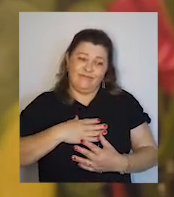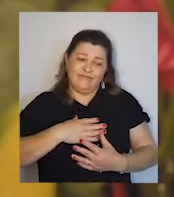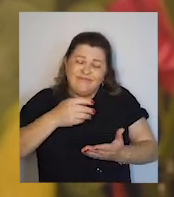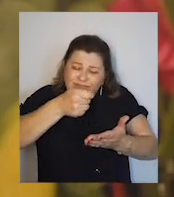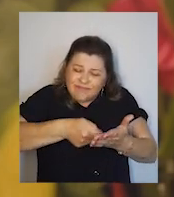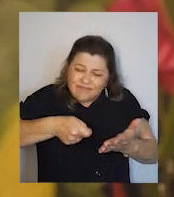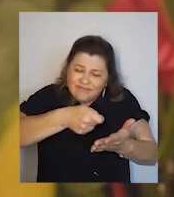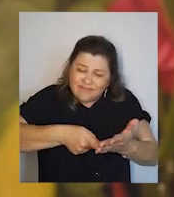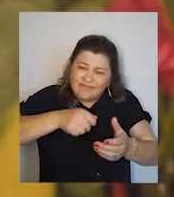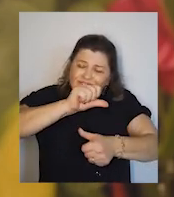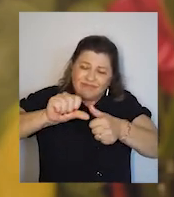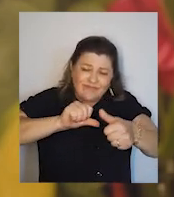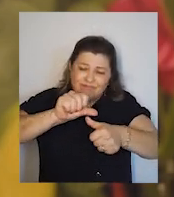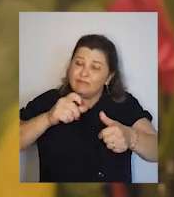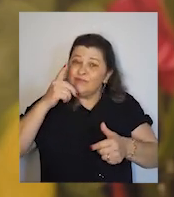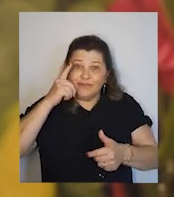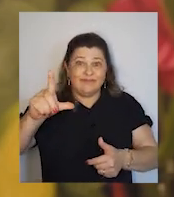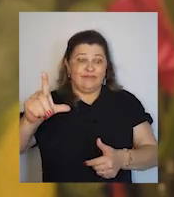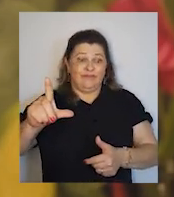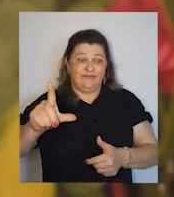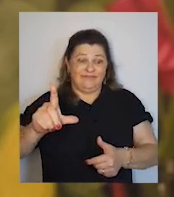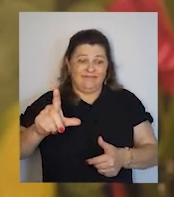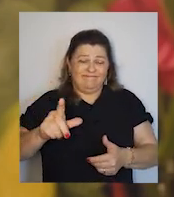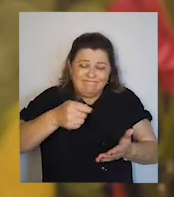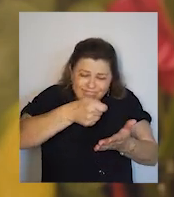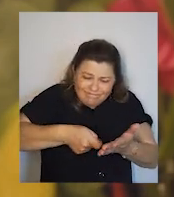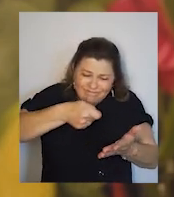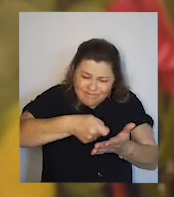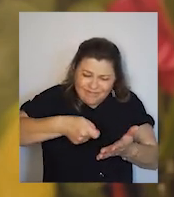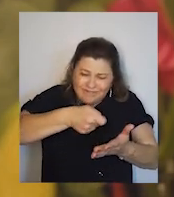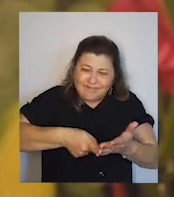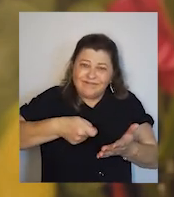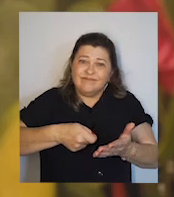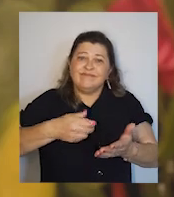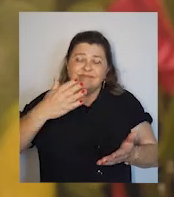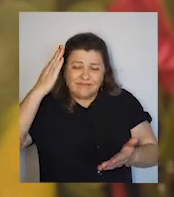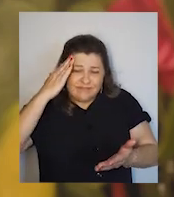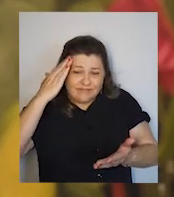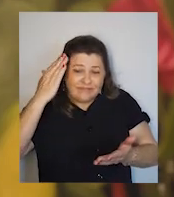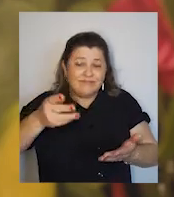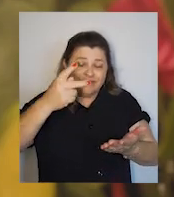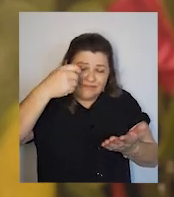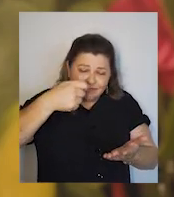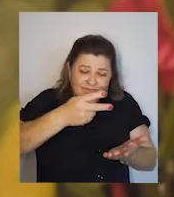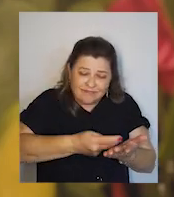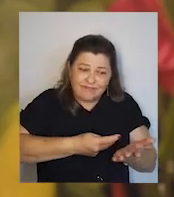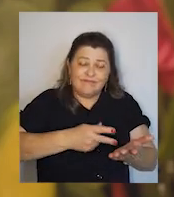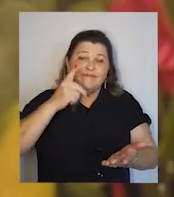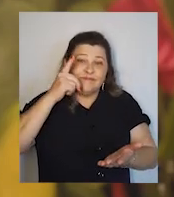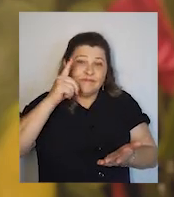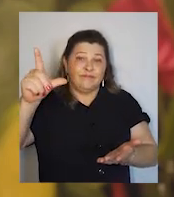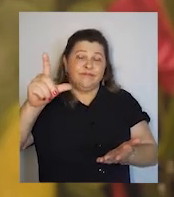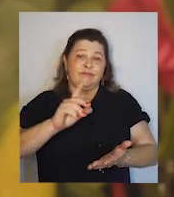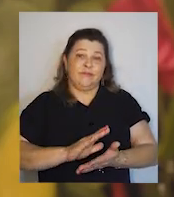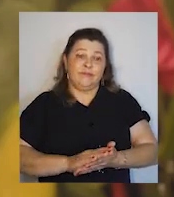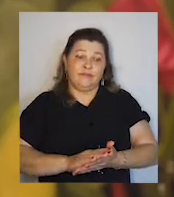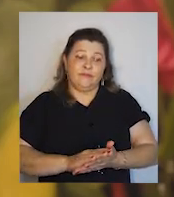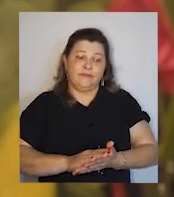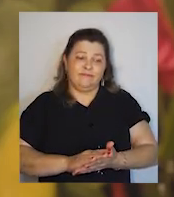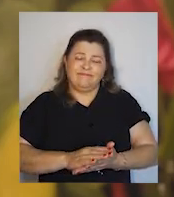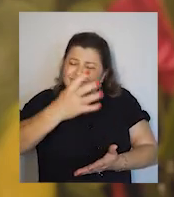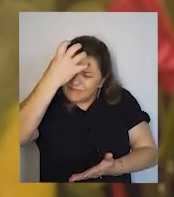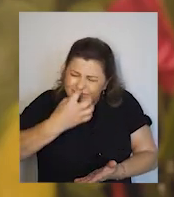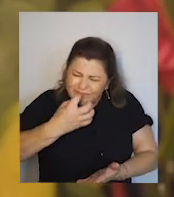eu tentava mudar, eu não conseguia. Sabe o que é? Tu tenta, eu sei que eu estou errado, eu preciso mudar e tu não consegue. Brabo.